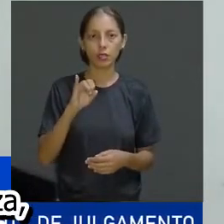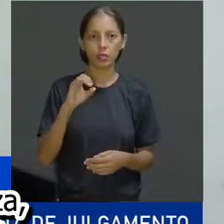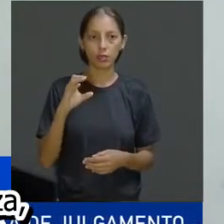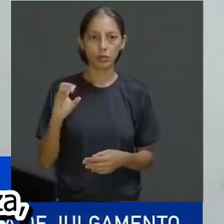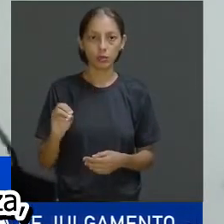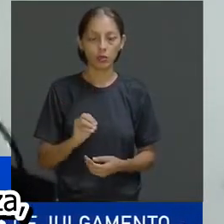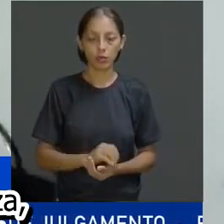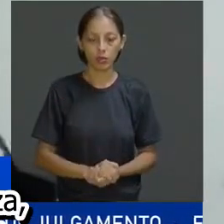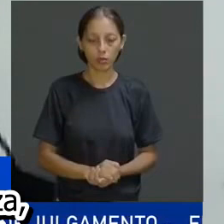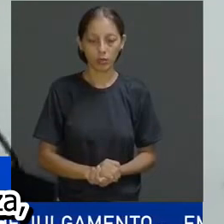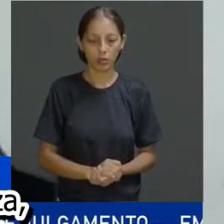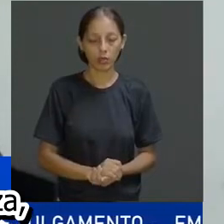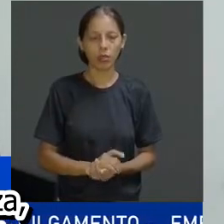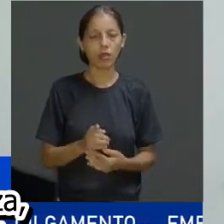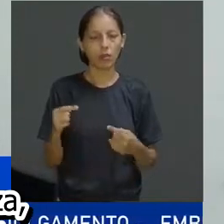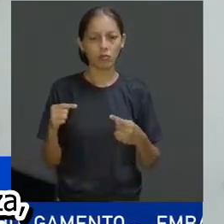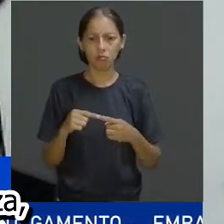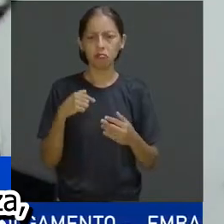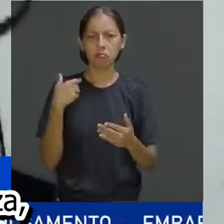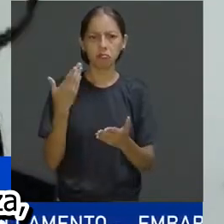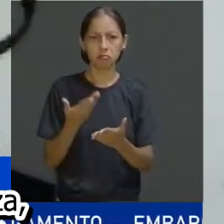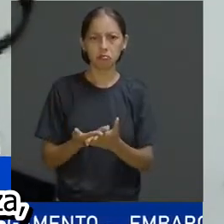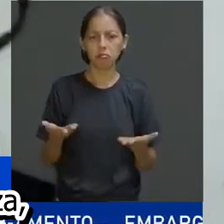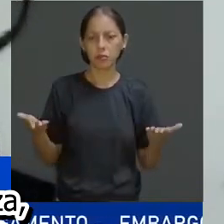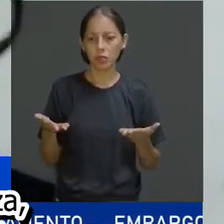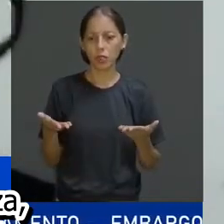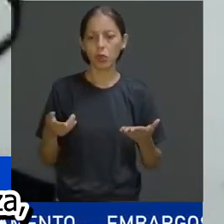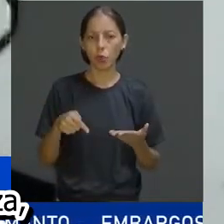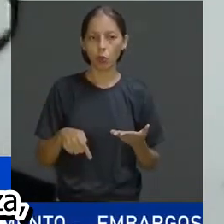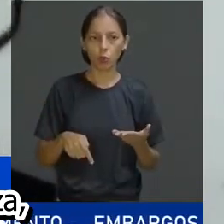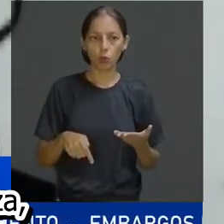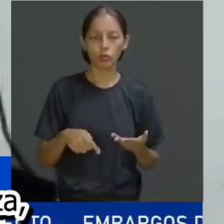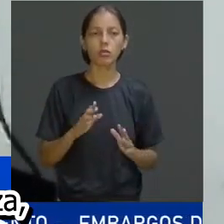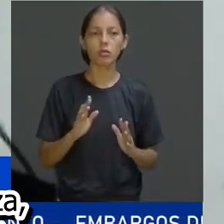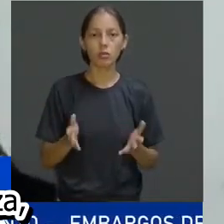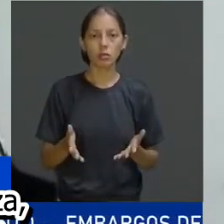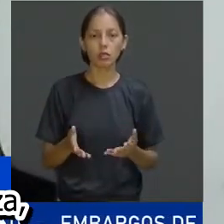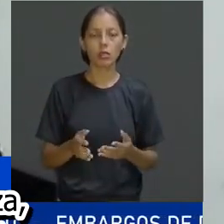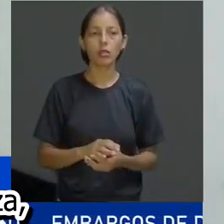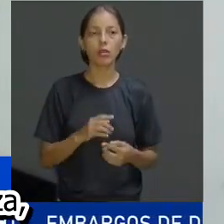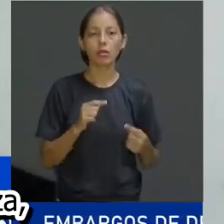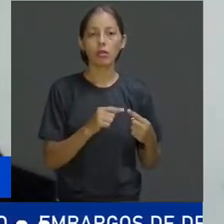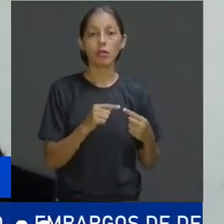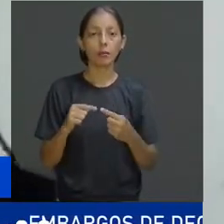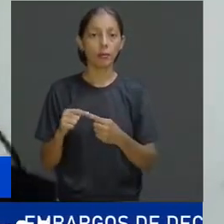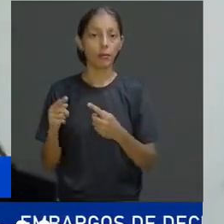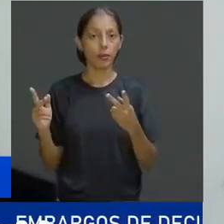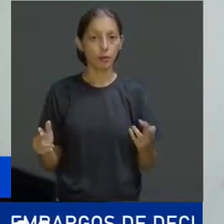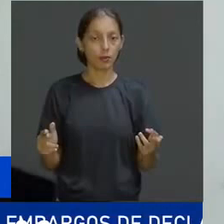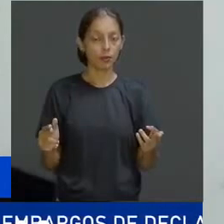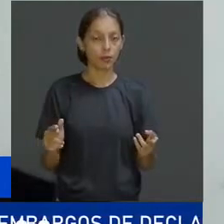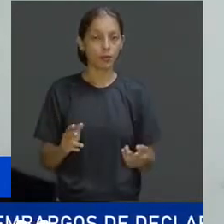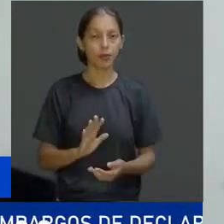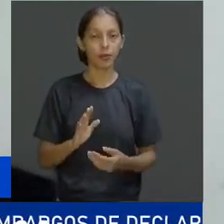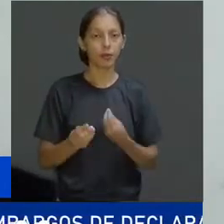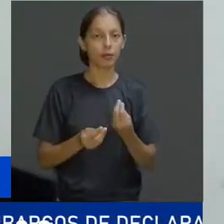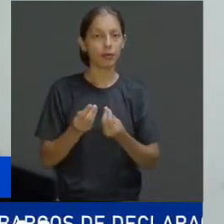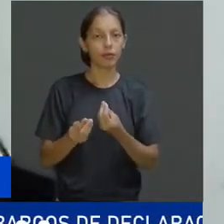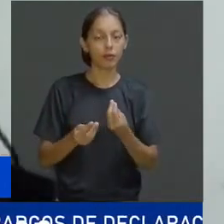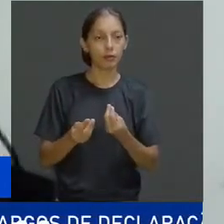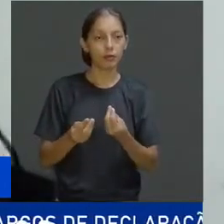hoje para os casos dessa natureza, não ficou demonstrado nenhuma das possíveis circunstâncias que